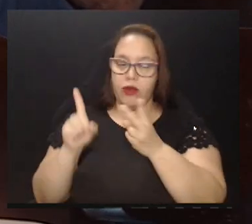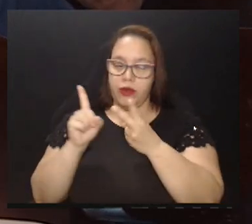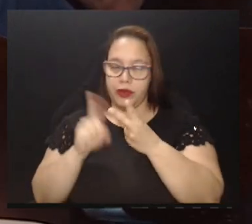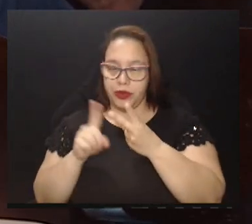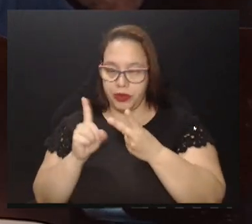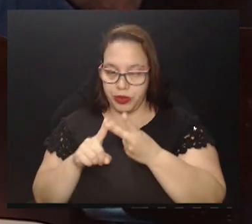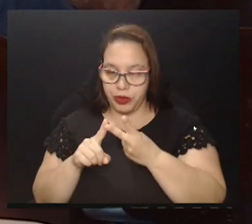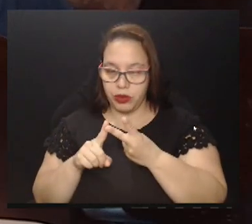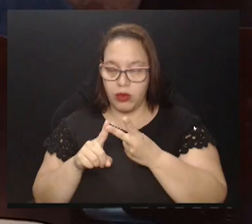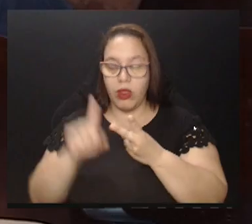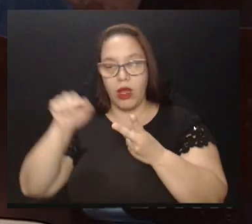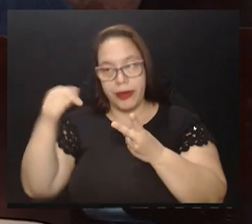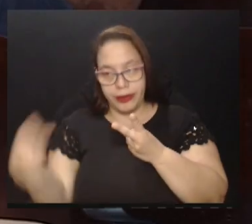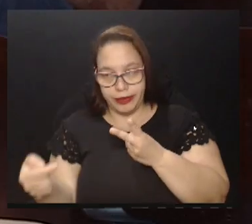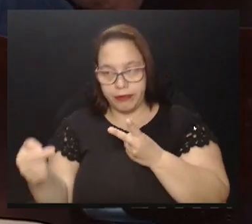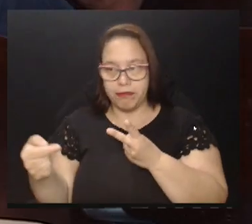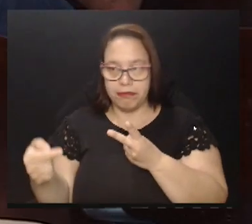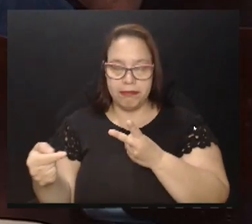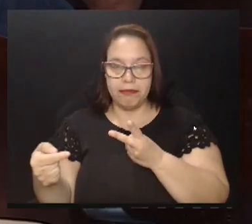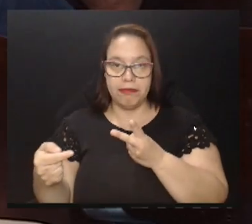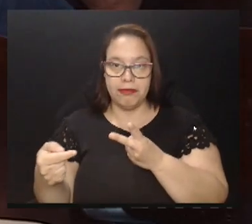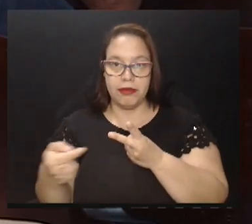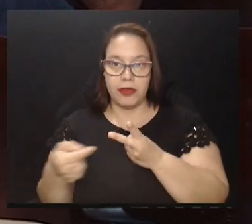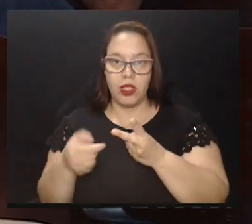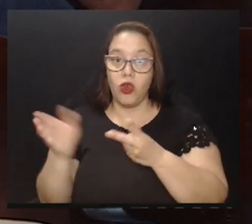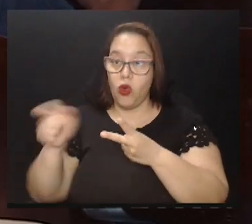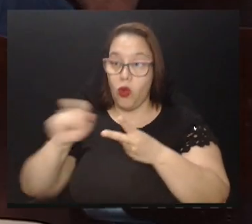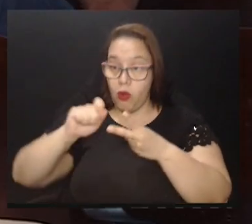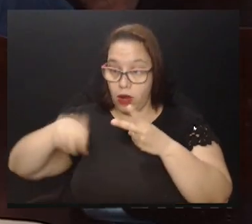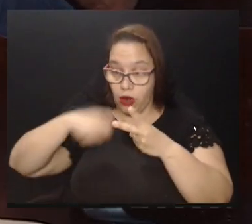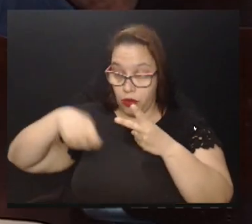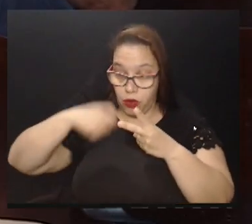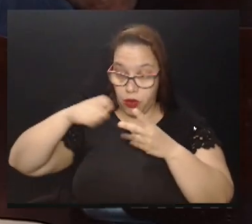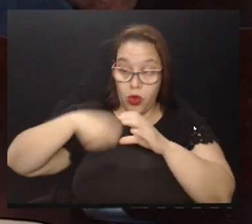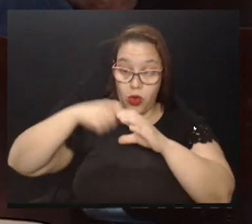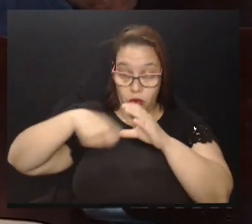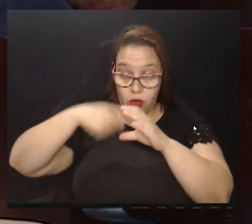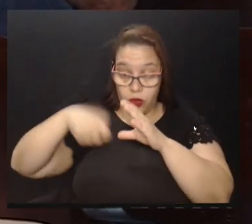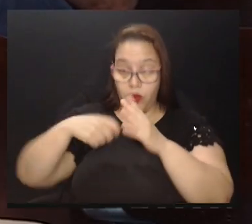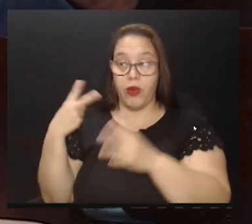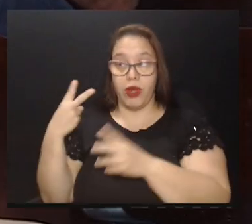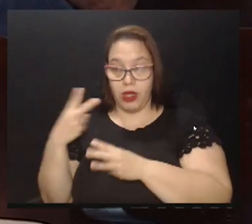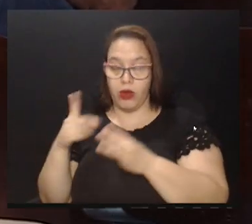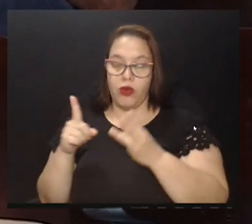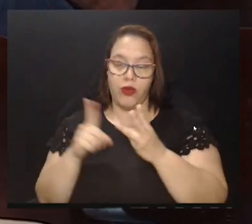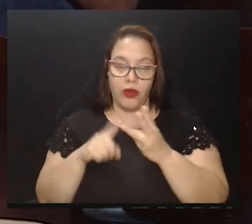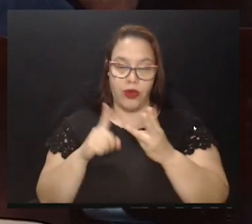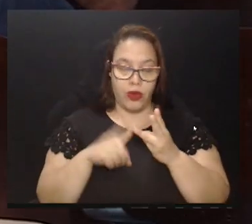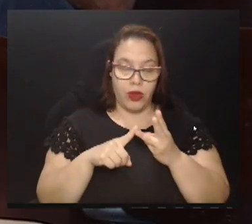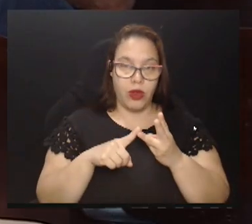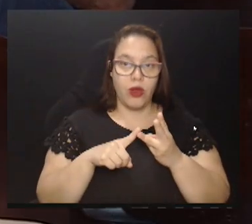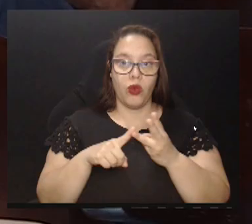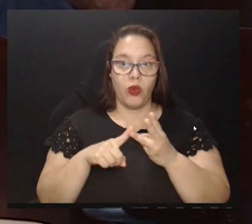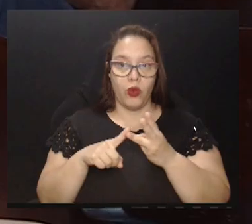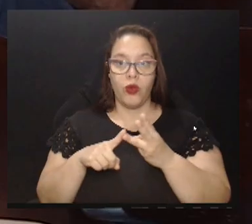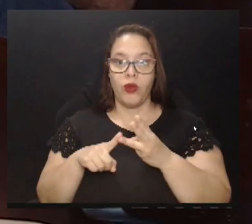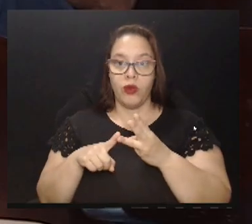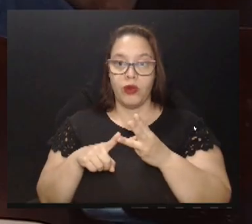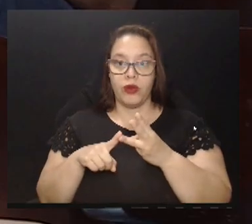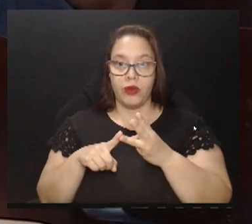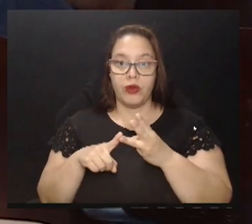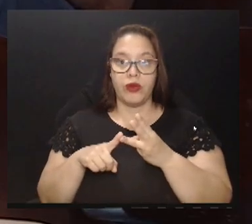ele passa para filmagem, já é uma segunda etapa, é um outro nascimento. E a terceira etapa é a